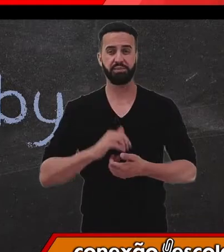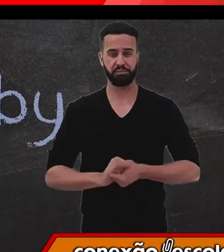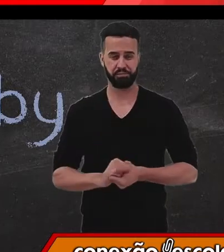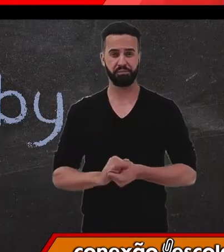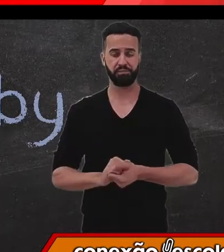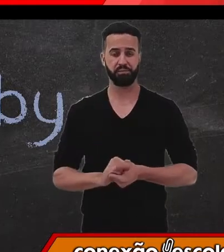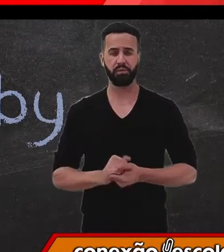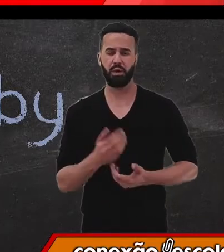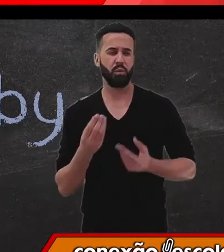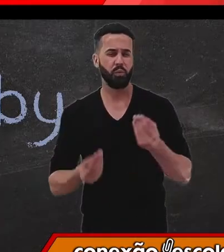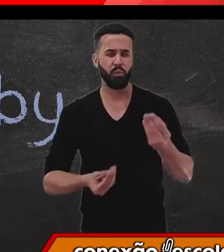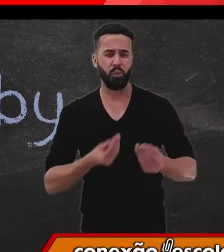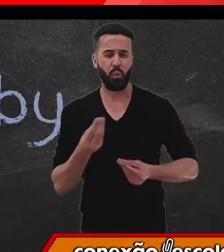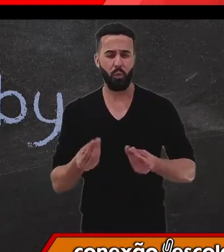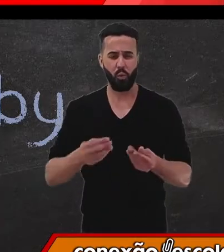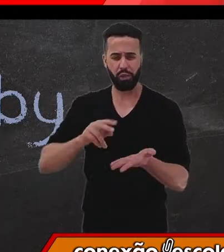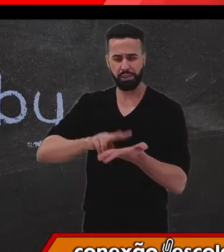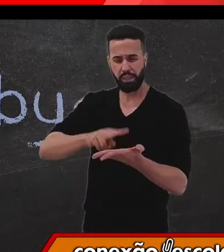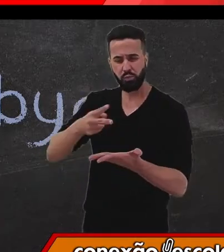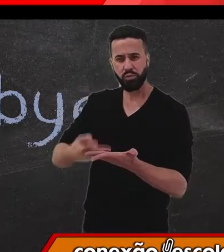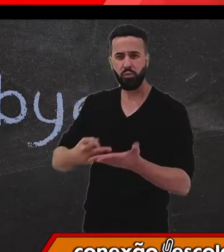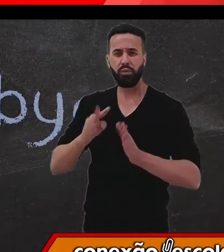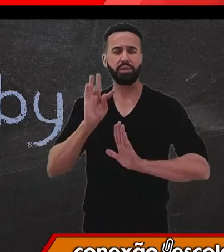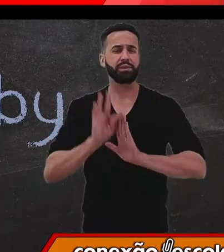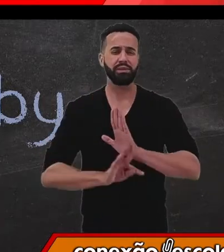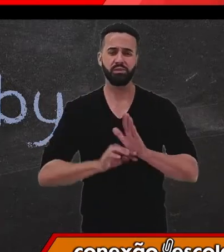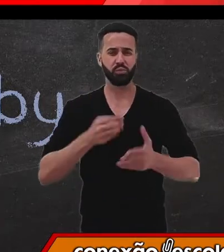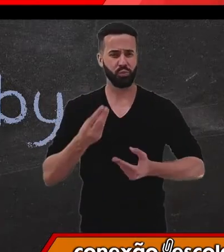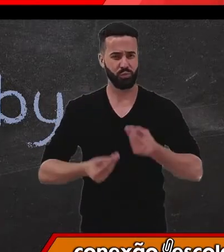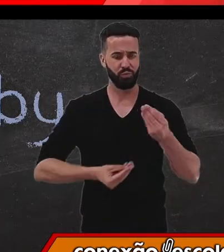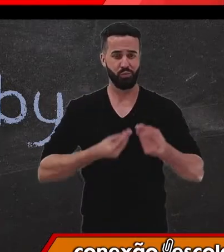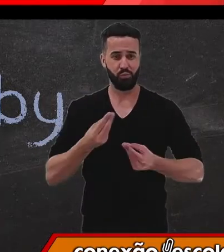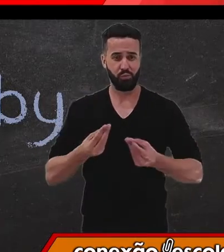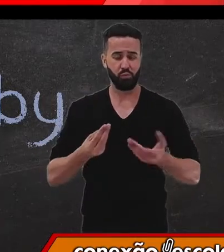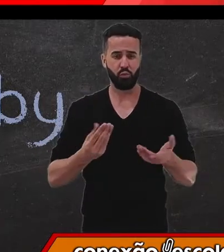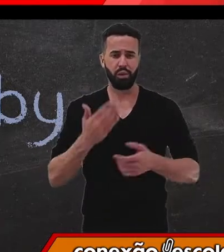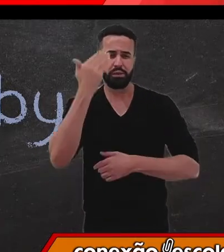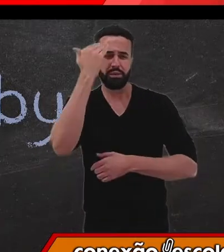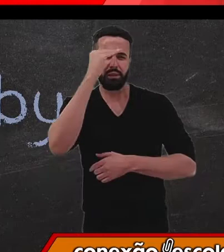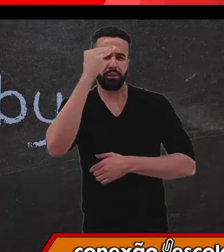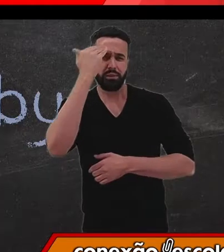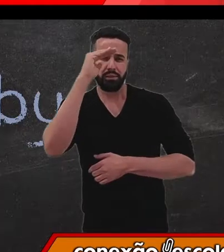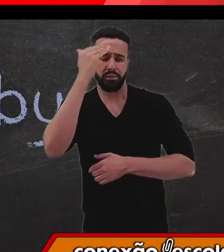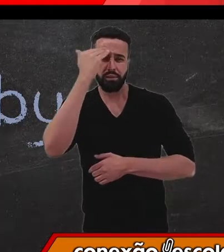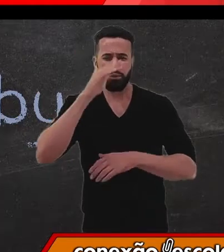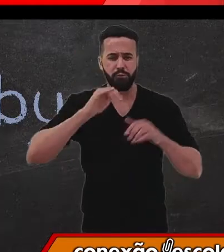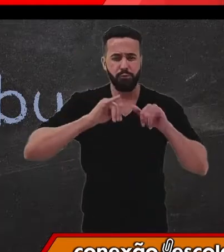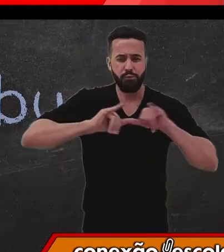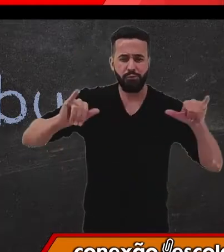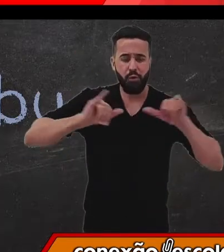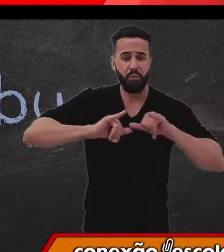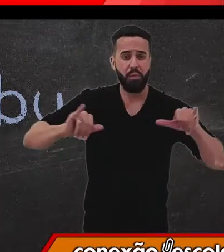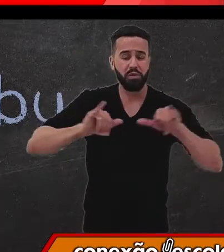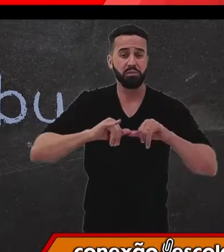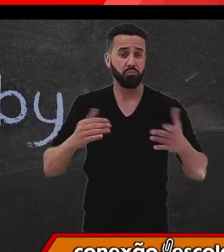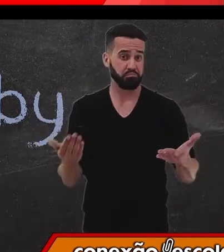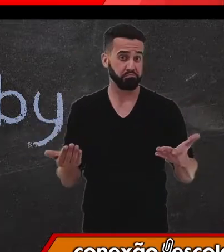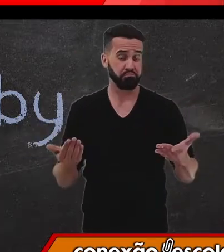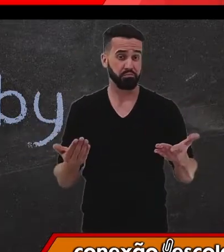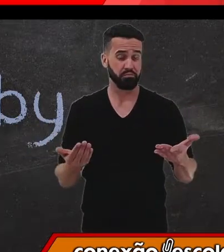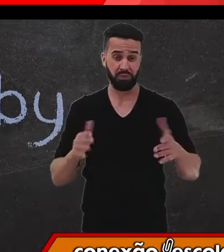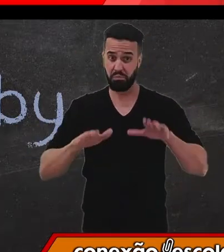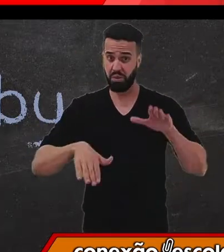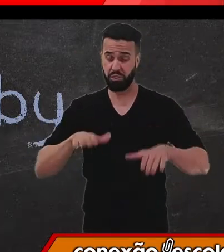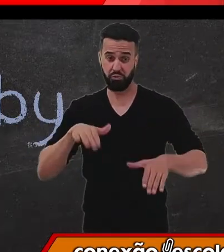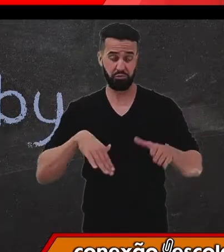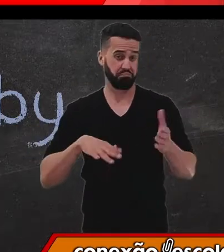vou traduzir esse texto? Como que eu vou entender a mensagem daquele texto, independentemente do gênero